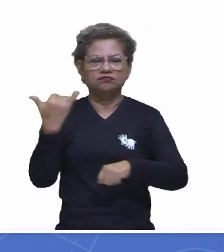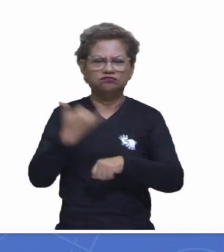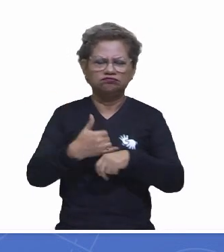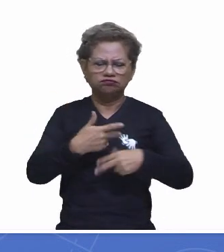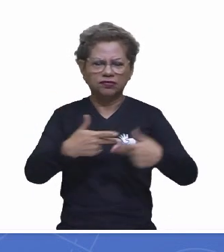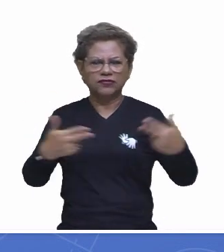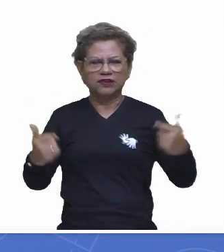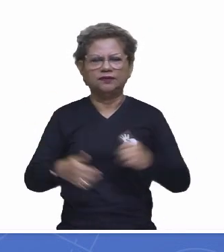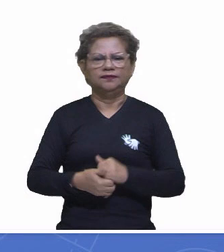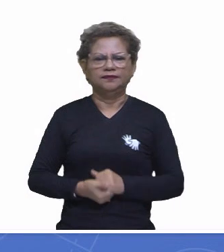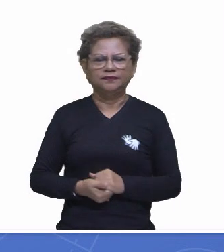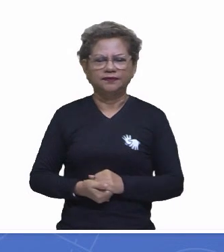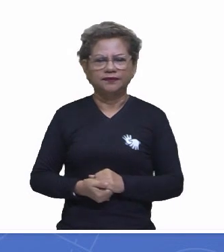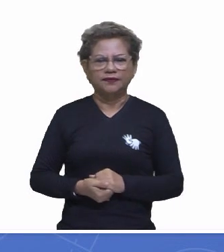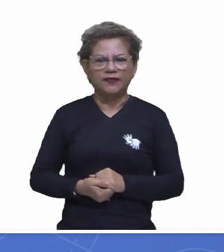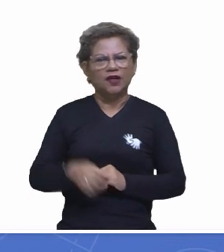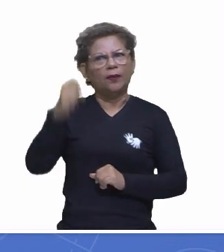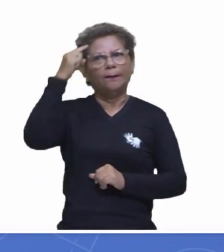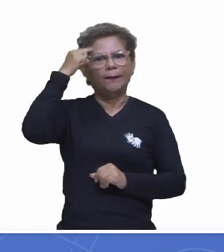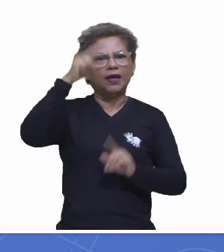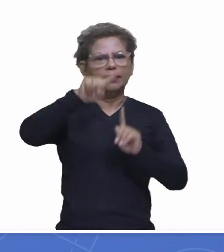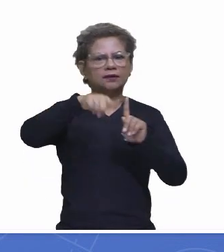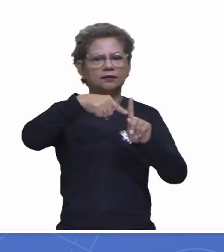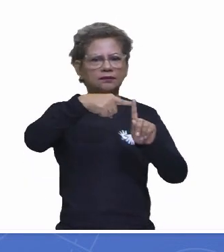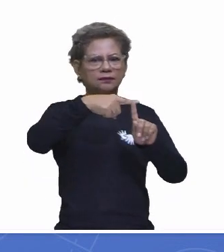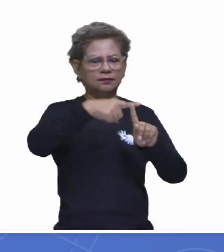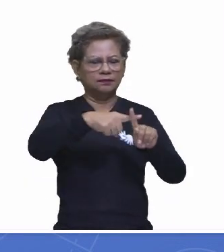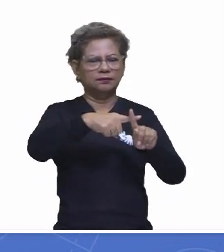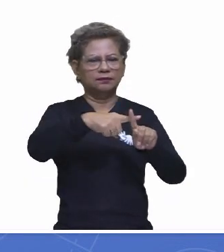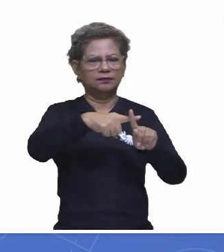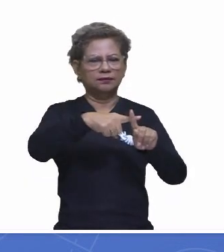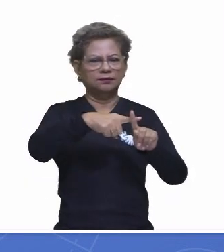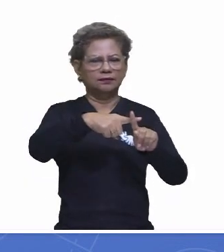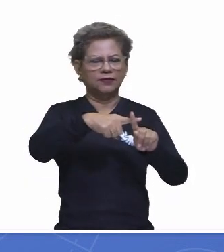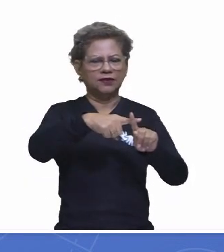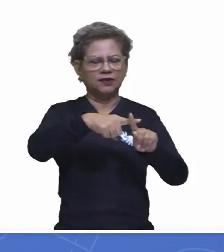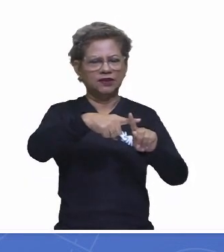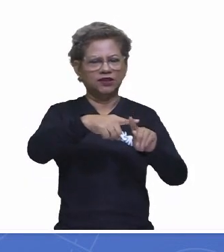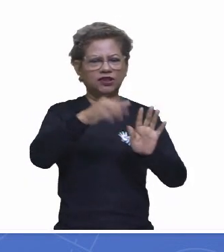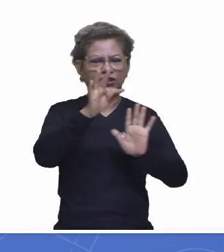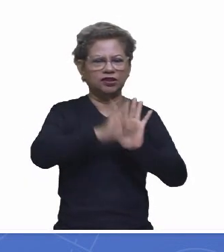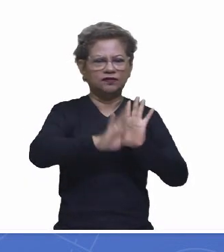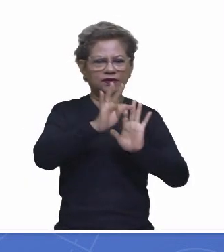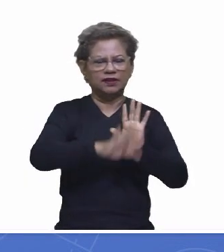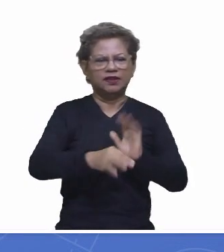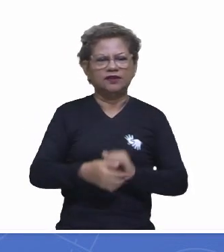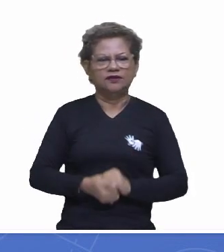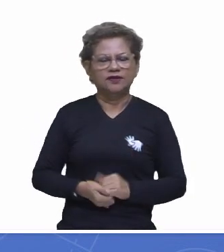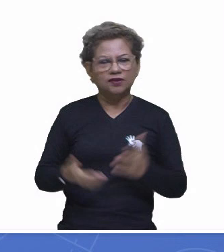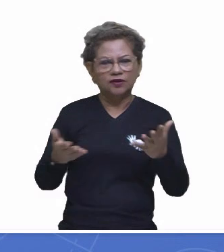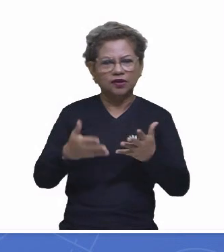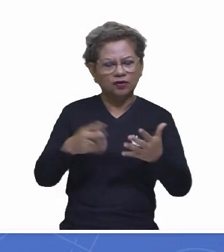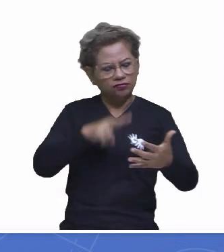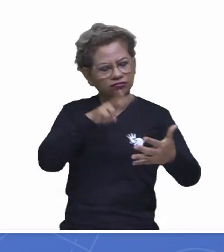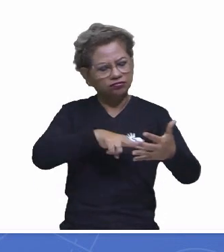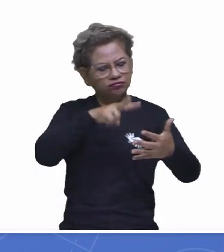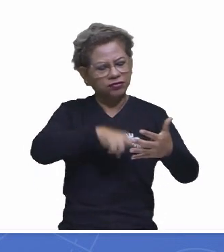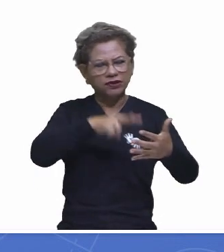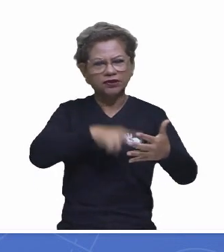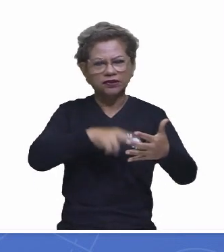uma ideia positiva, um fator positivo nesse texto. Então, quando olhamos as alternativas, olha